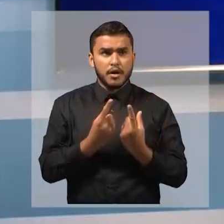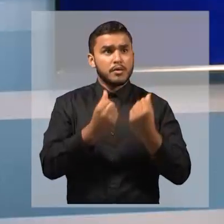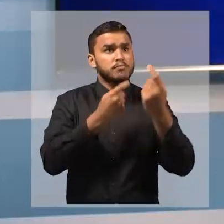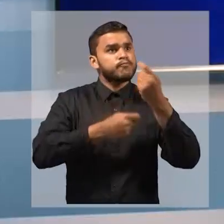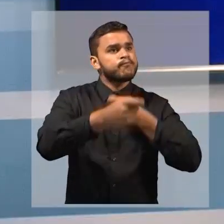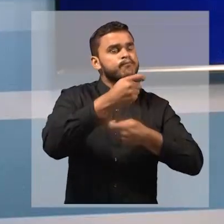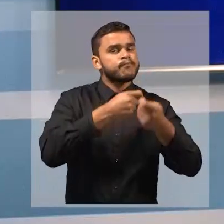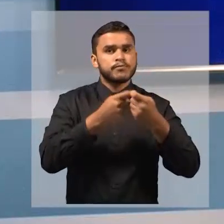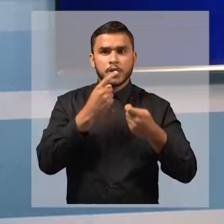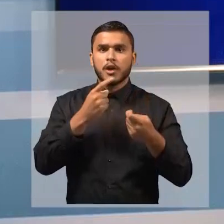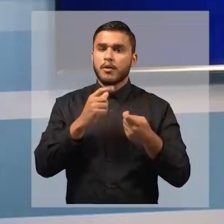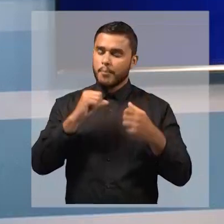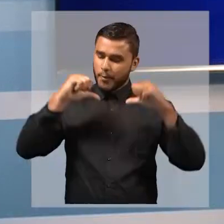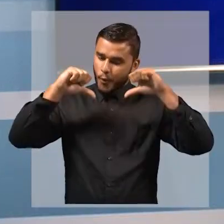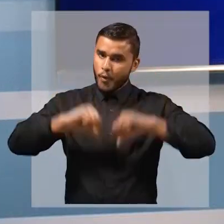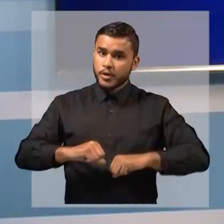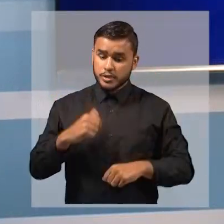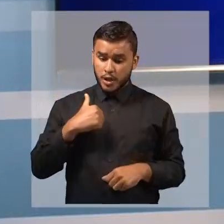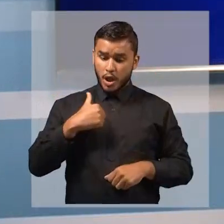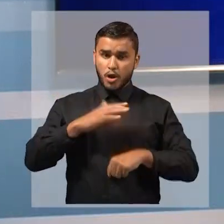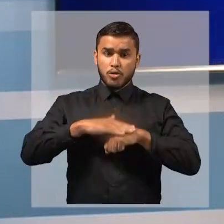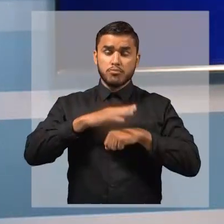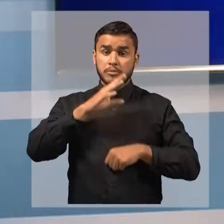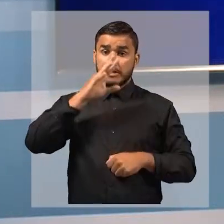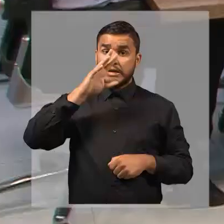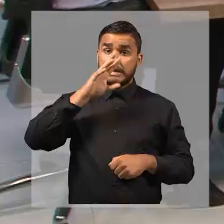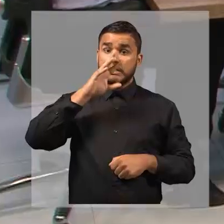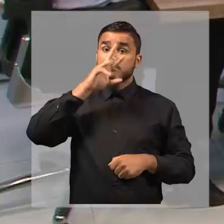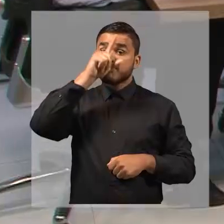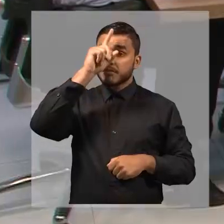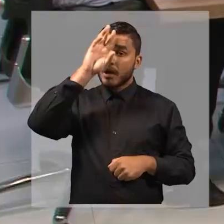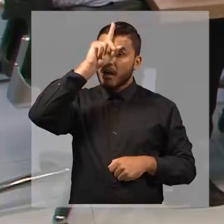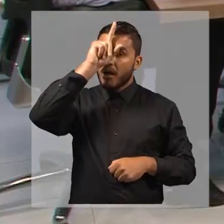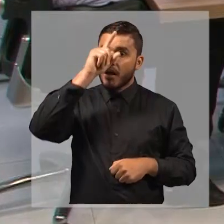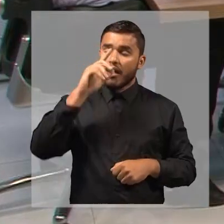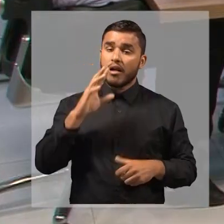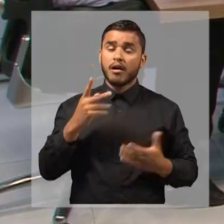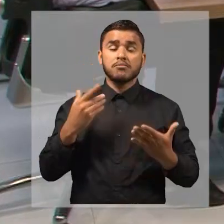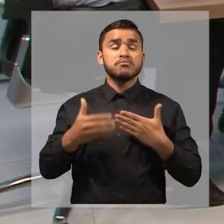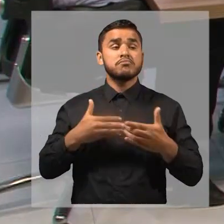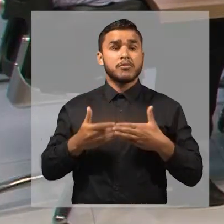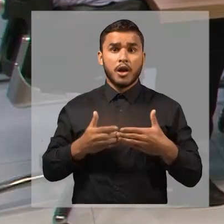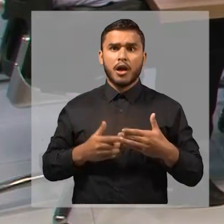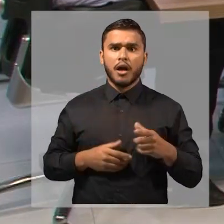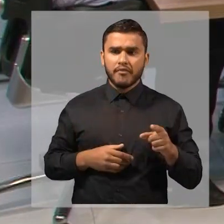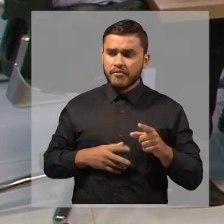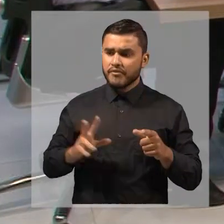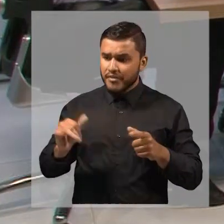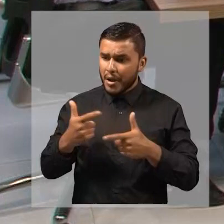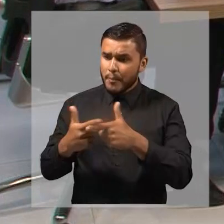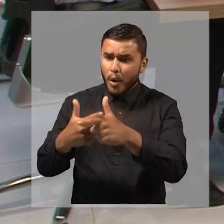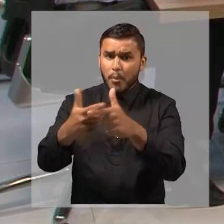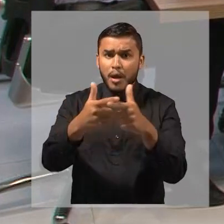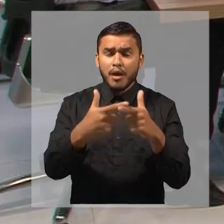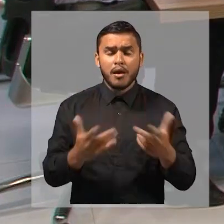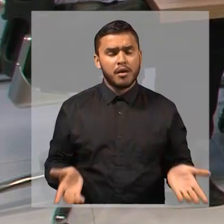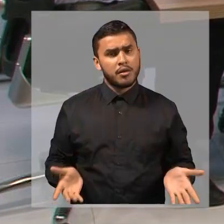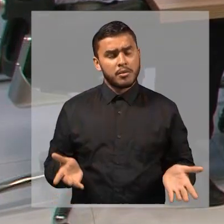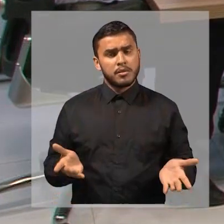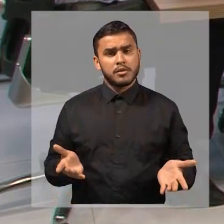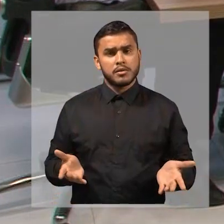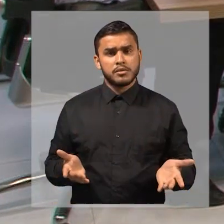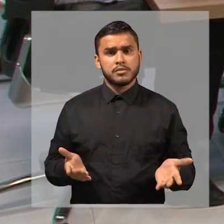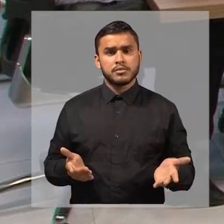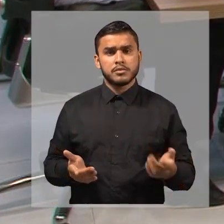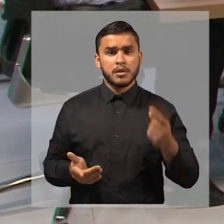consequências danosas para a economia interna. Uma ação de um ministro da Educação equivocada, ela cria problemas para o setor